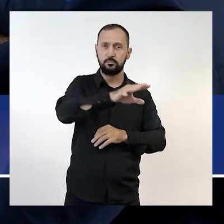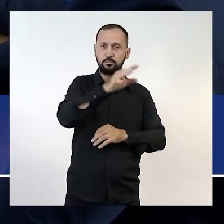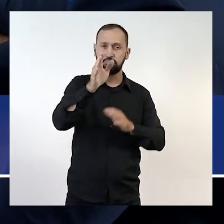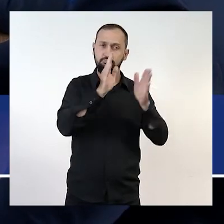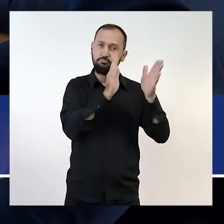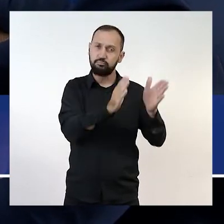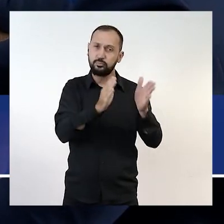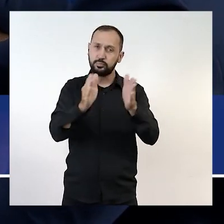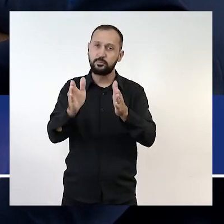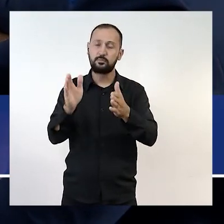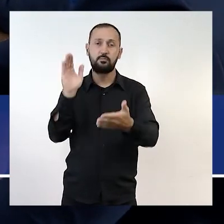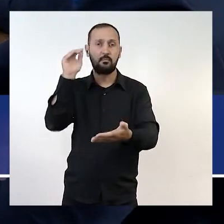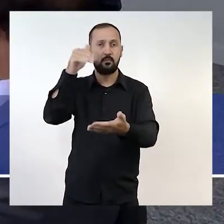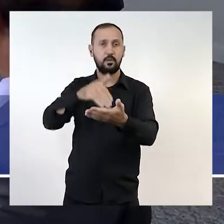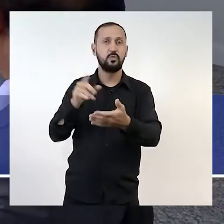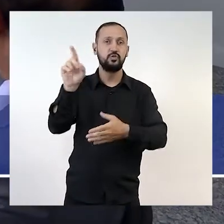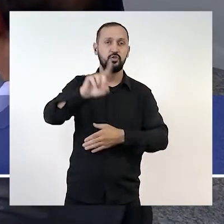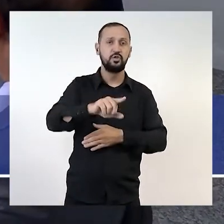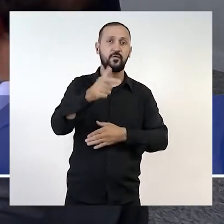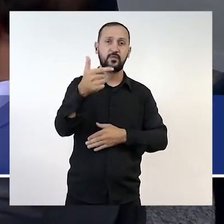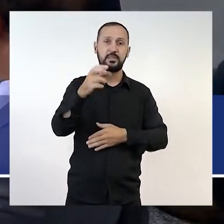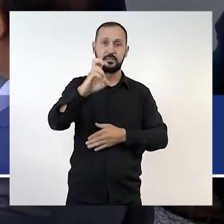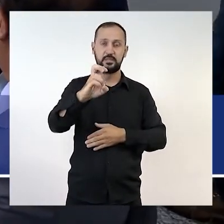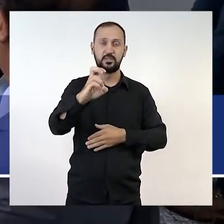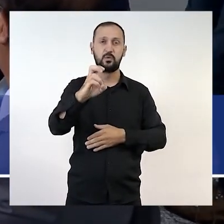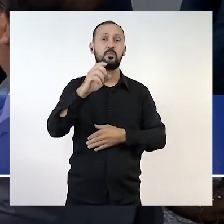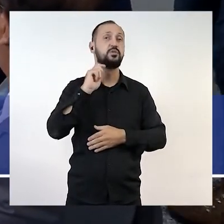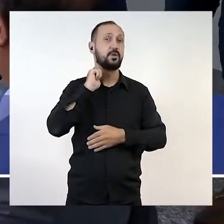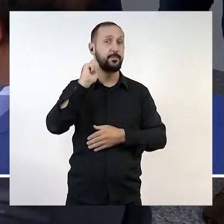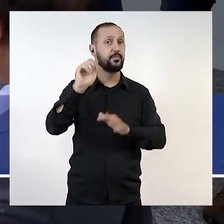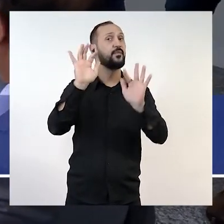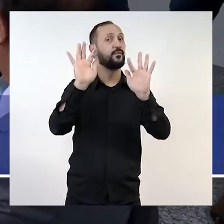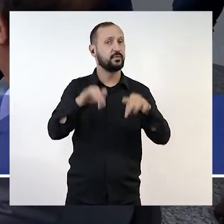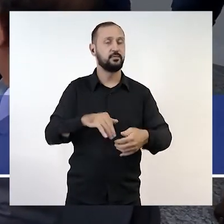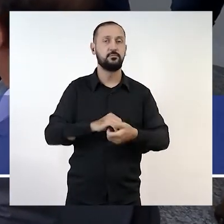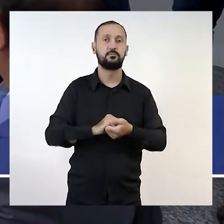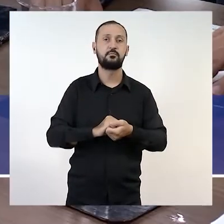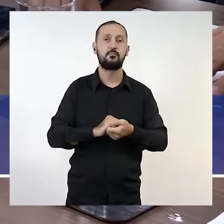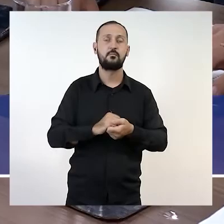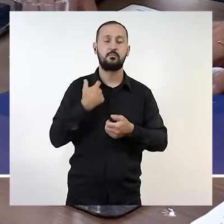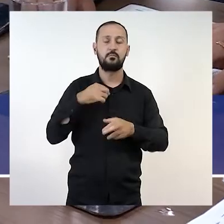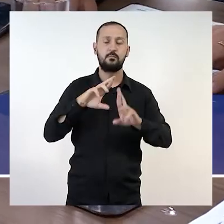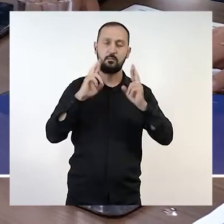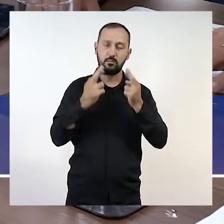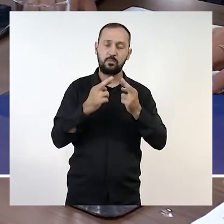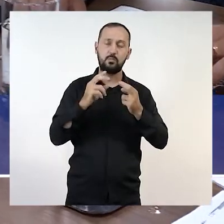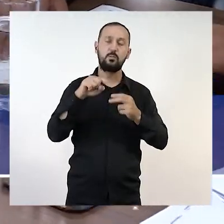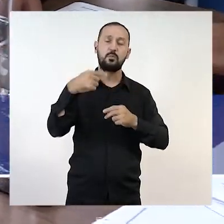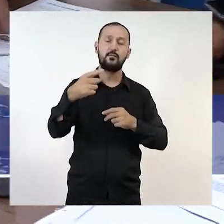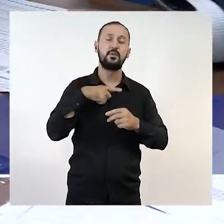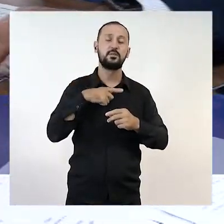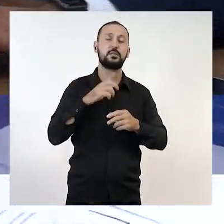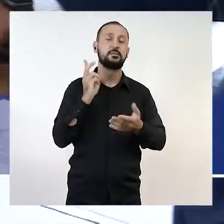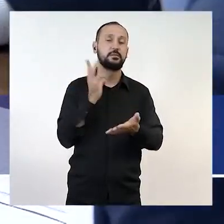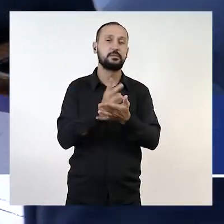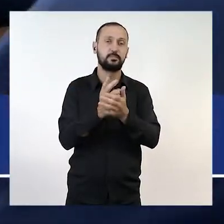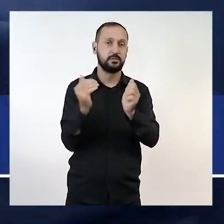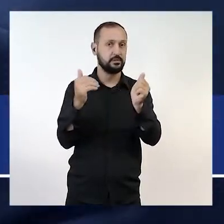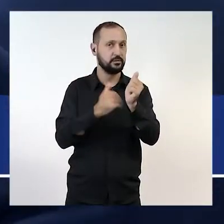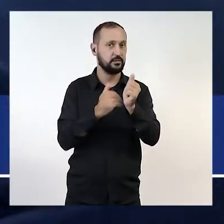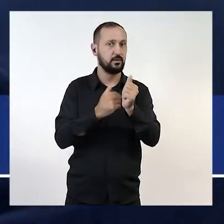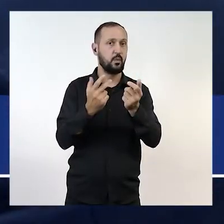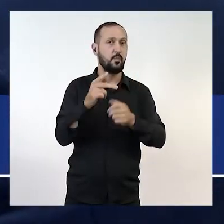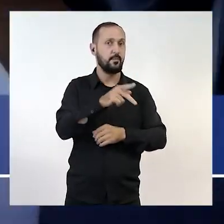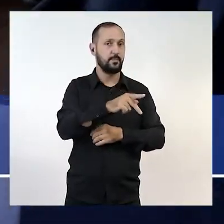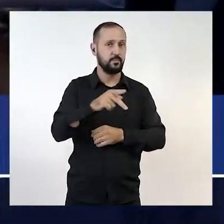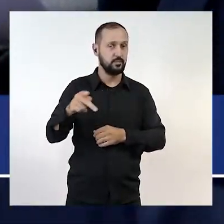para as atividades, que devem se encerrar em 25 de abril. A próxima reunião também foi definida nesse cronograma e deve ser